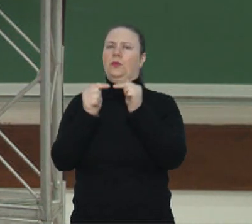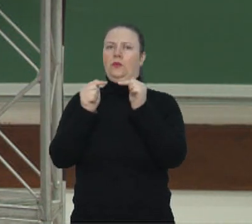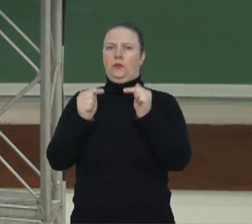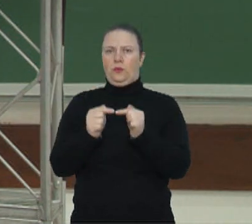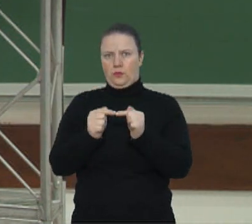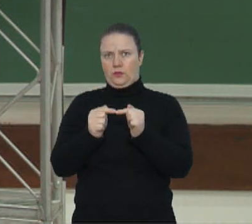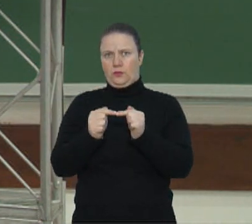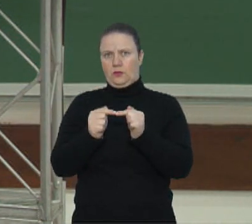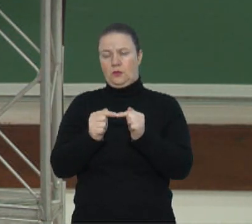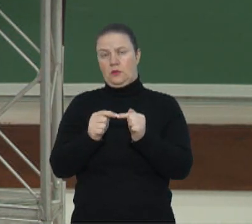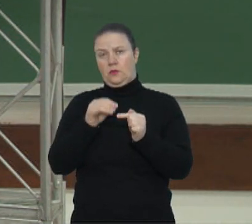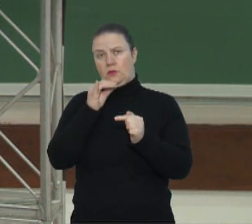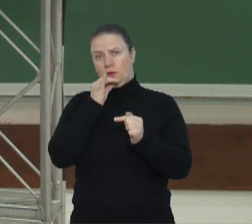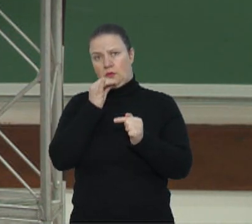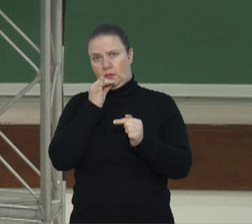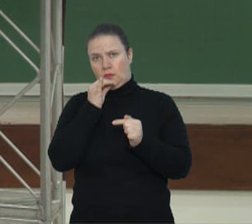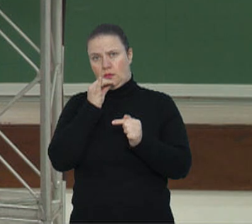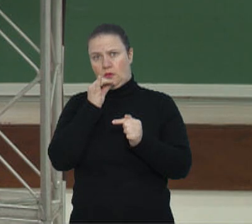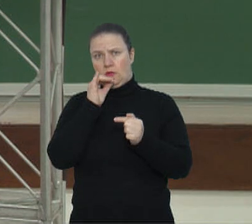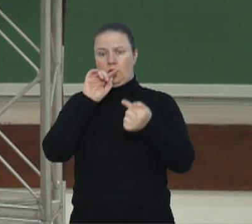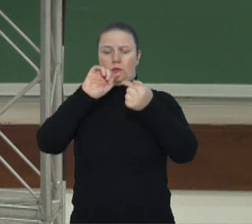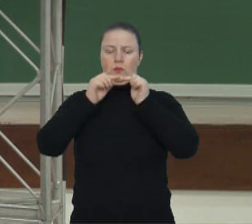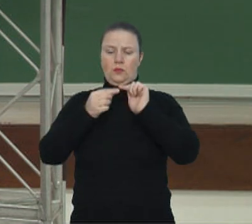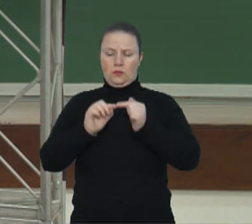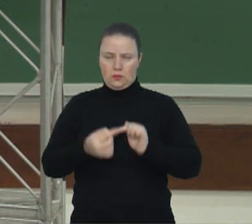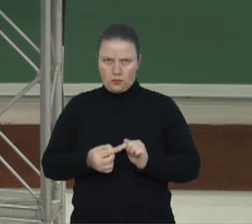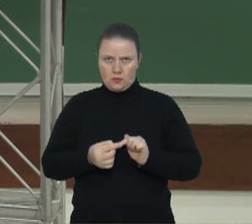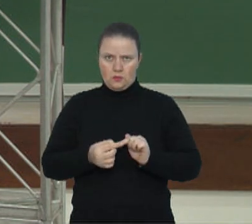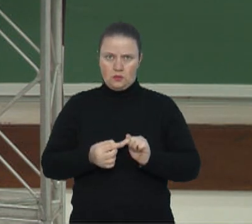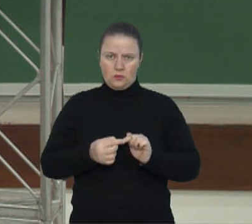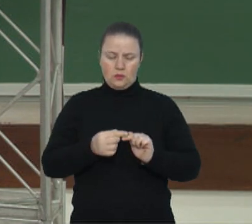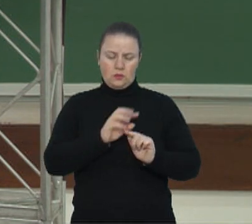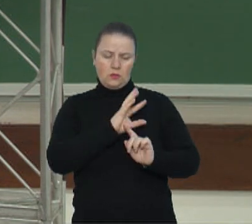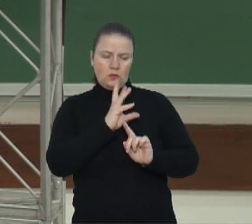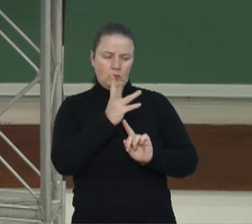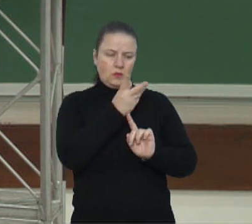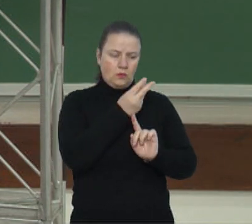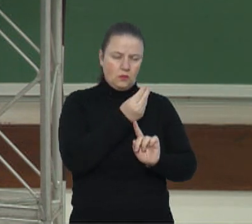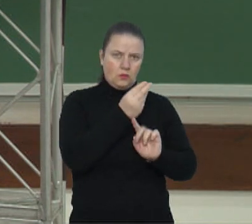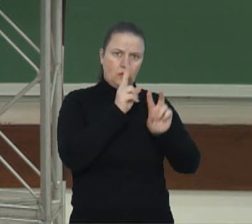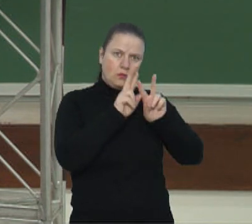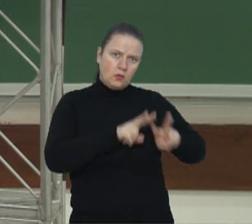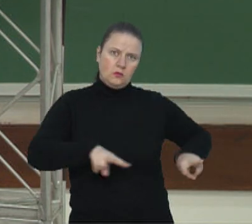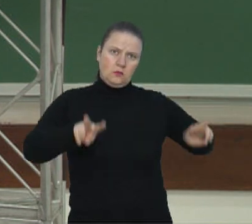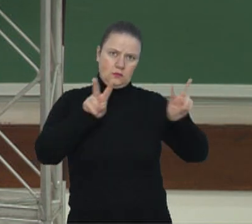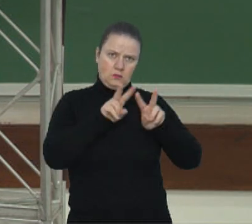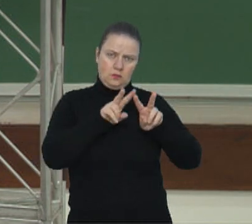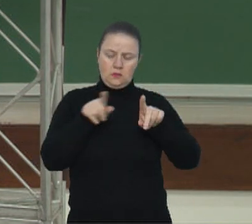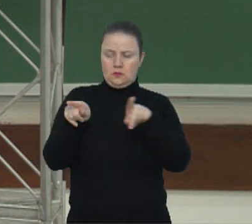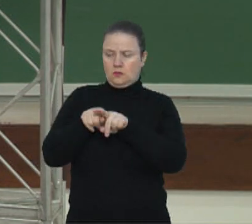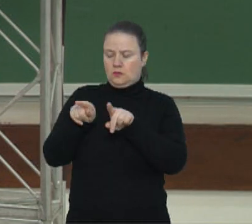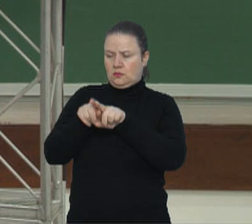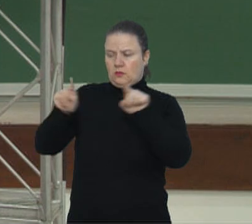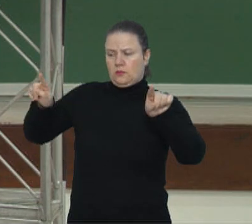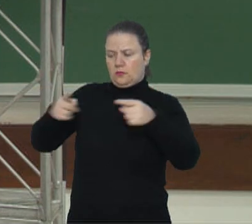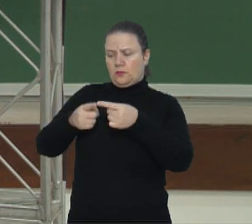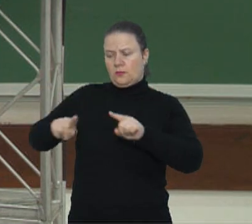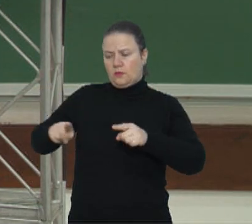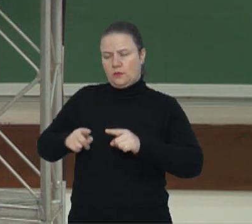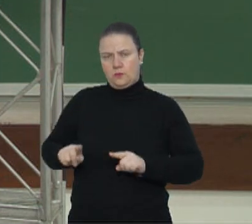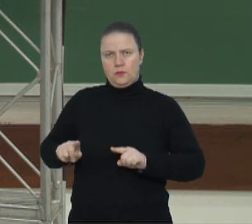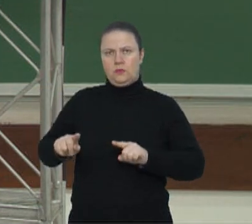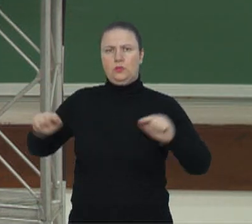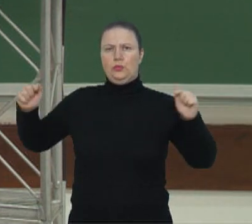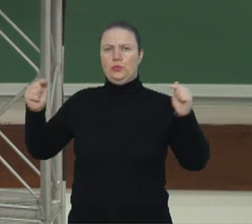se puder fazer uma relação entre as artes visuais e a música nesse momento, essa questão da combinação é muito forte, da combinação